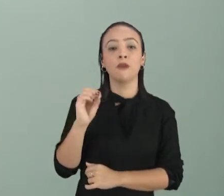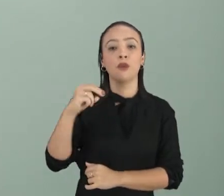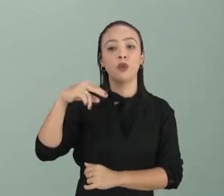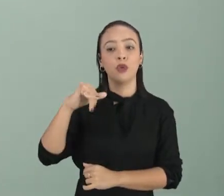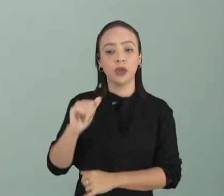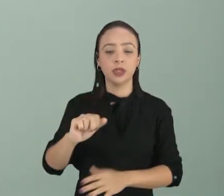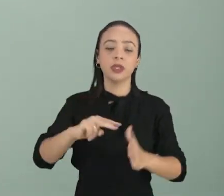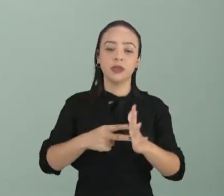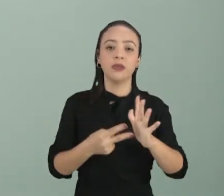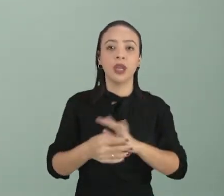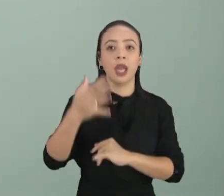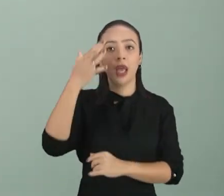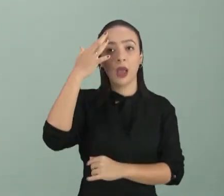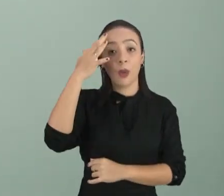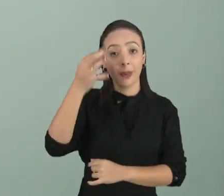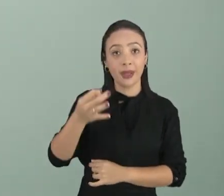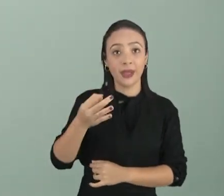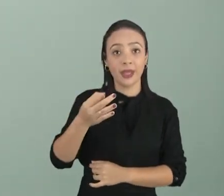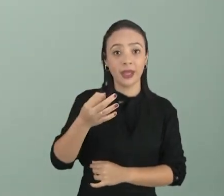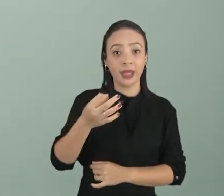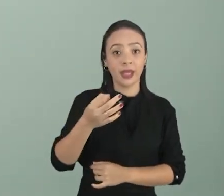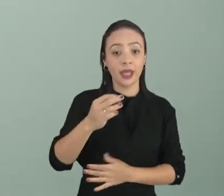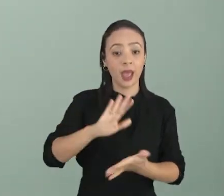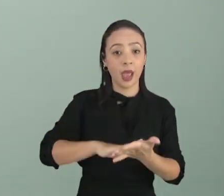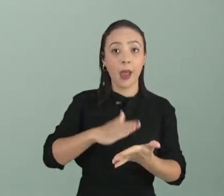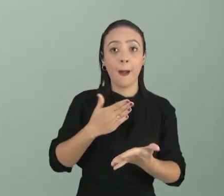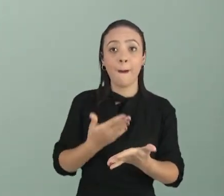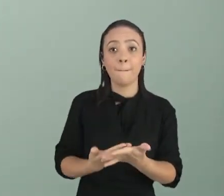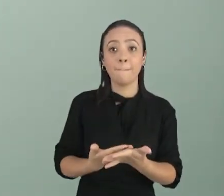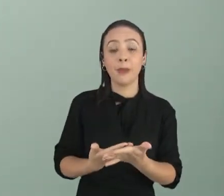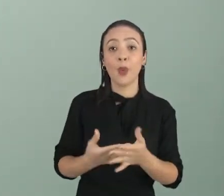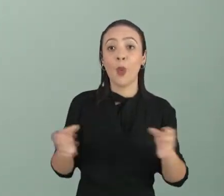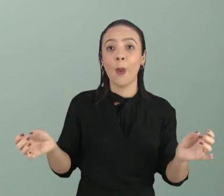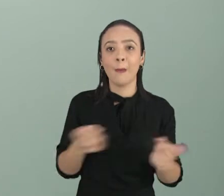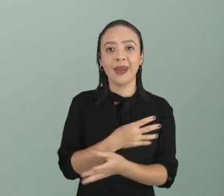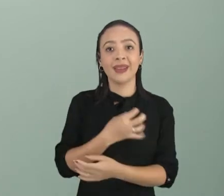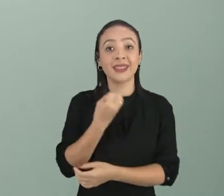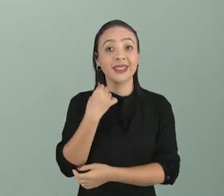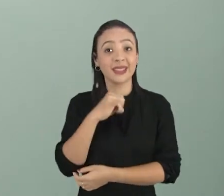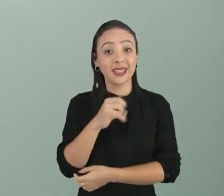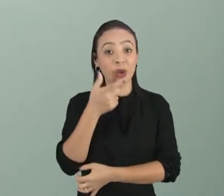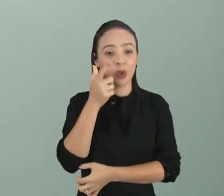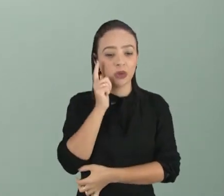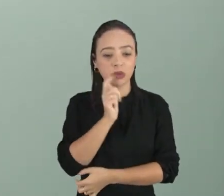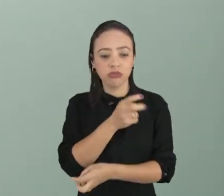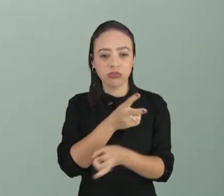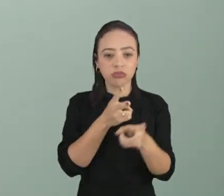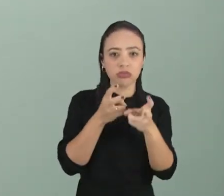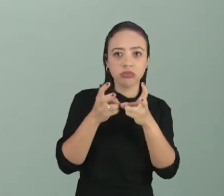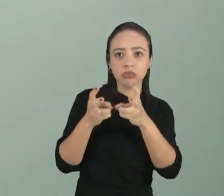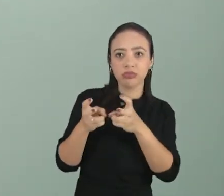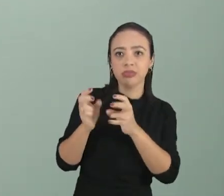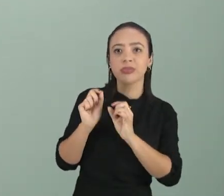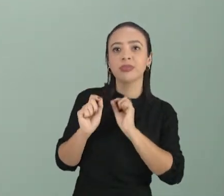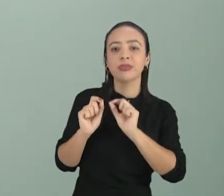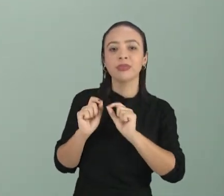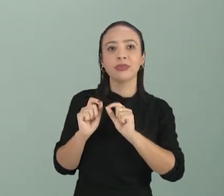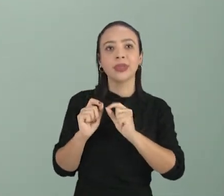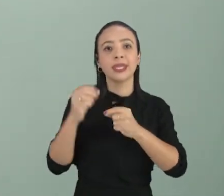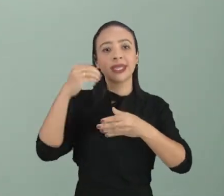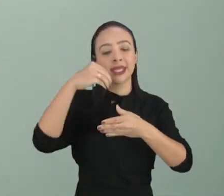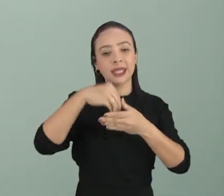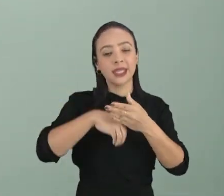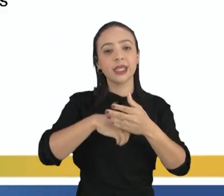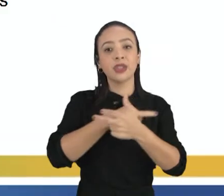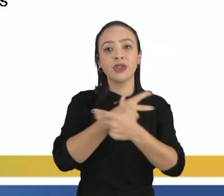interpretação daquele texto que você fez, ela está completa. Quando você consegue verificar a polifonia dentro